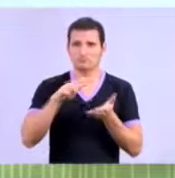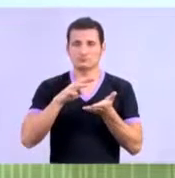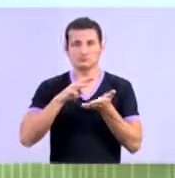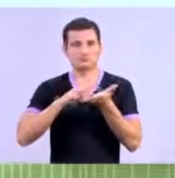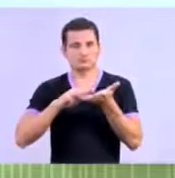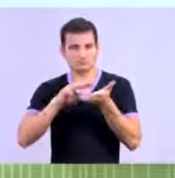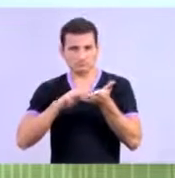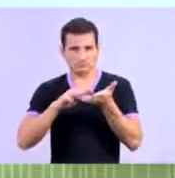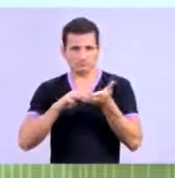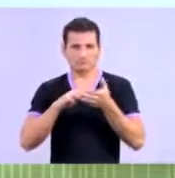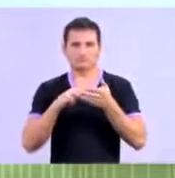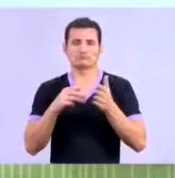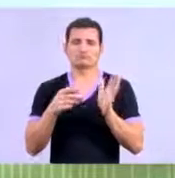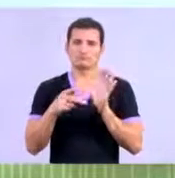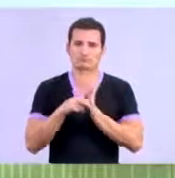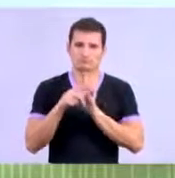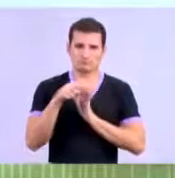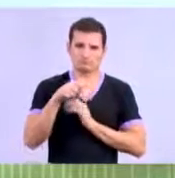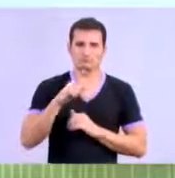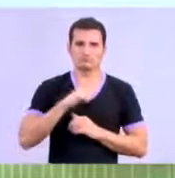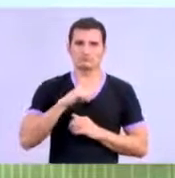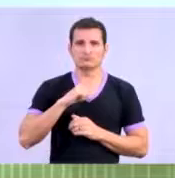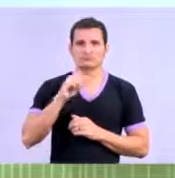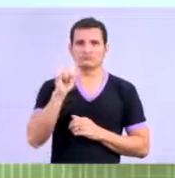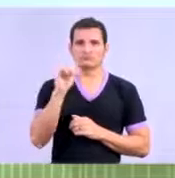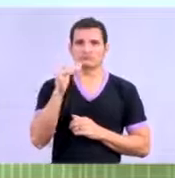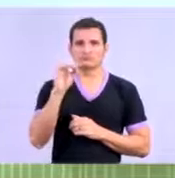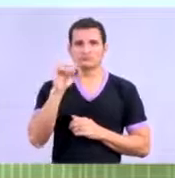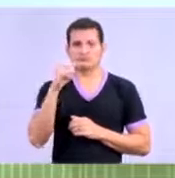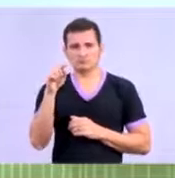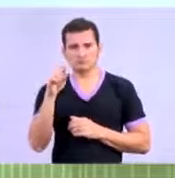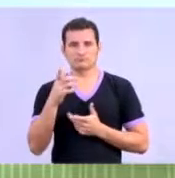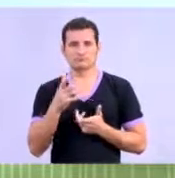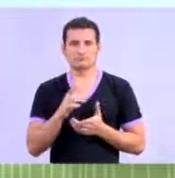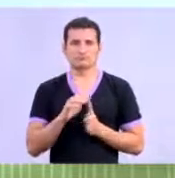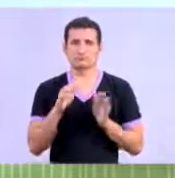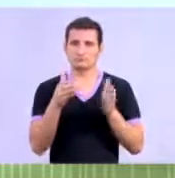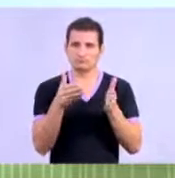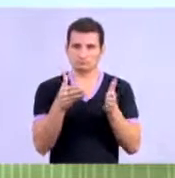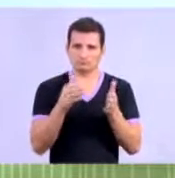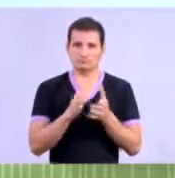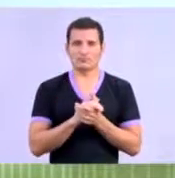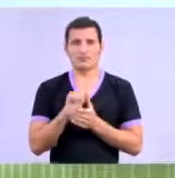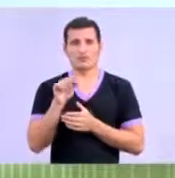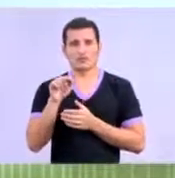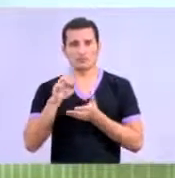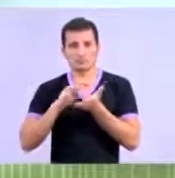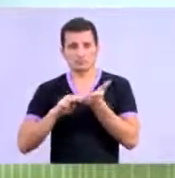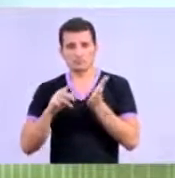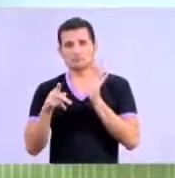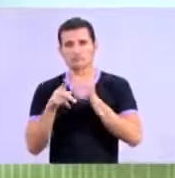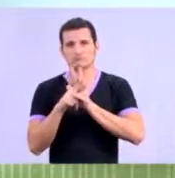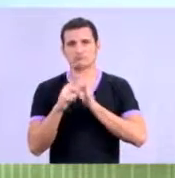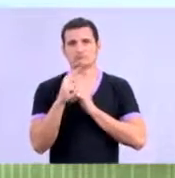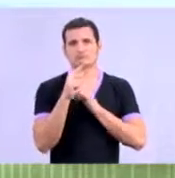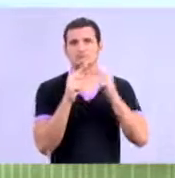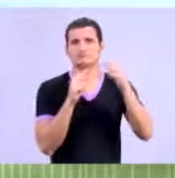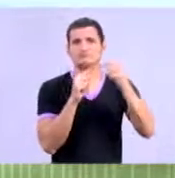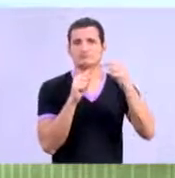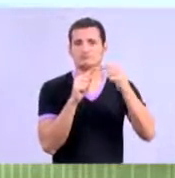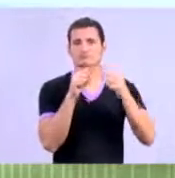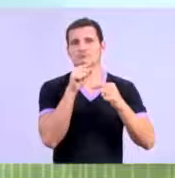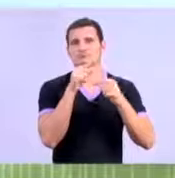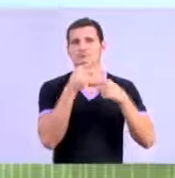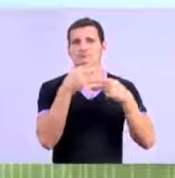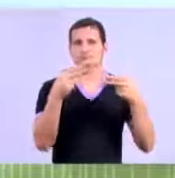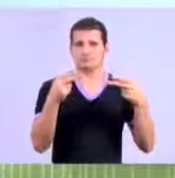que define uma ação específica. A diferença é que o subprograma, que o método pertence a um objeto. O subprograma não pertence,